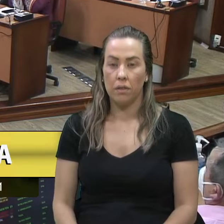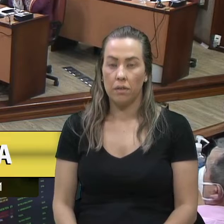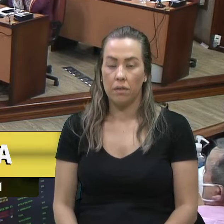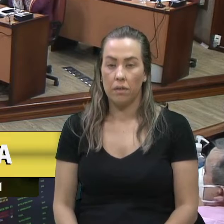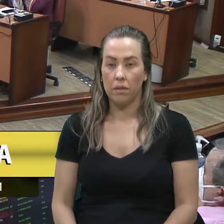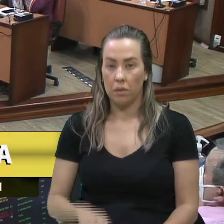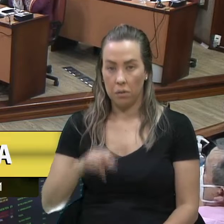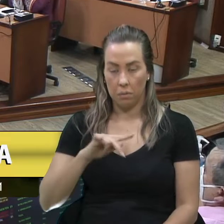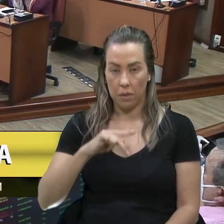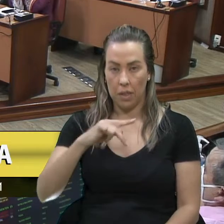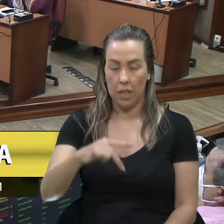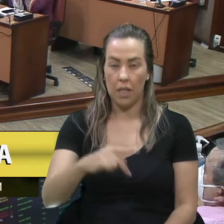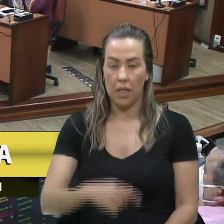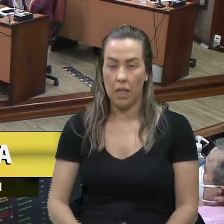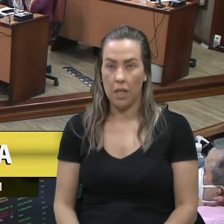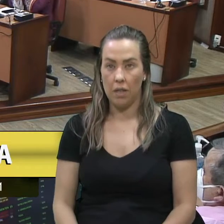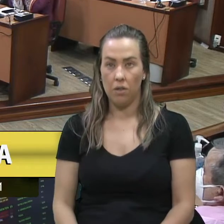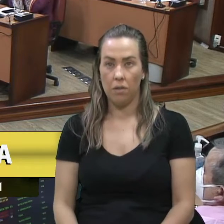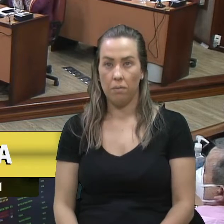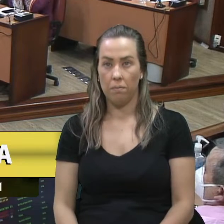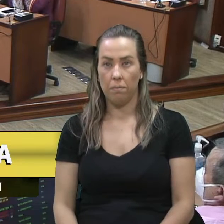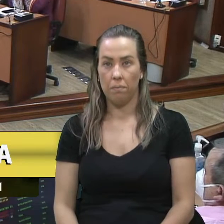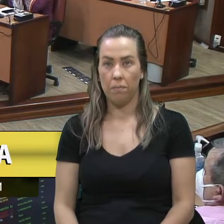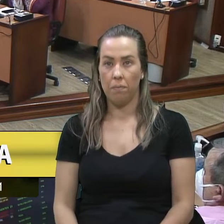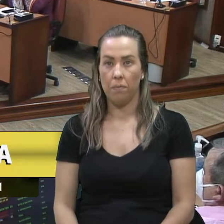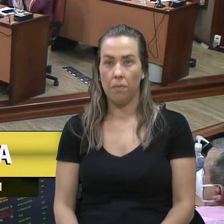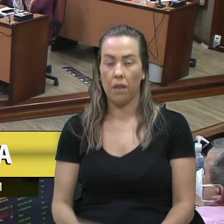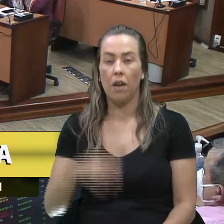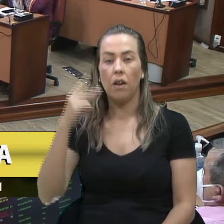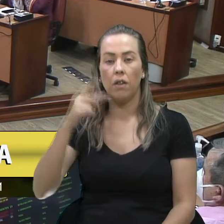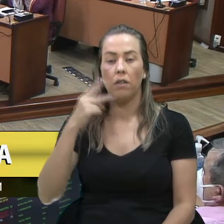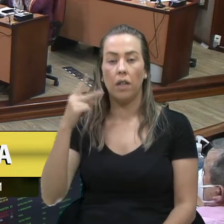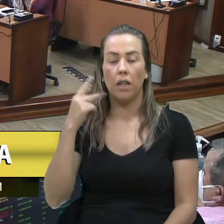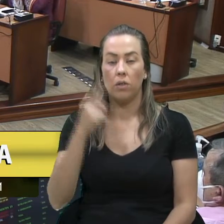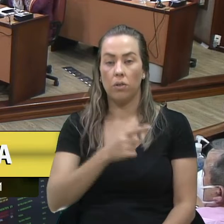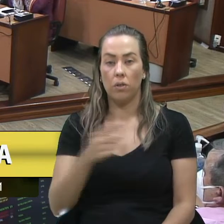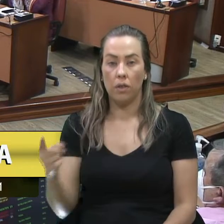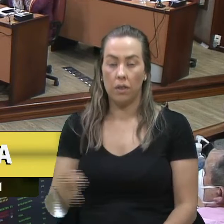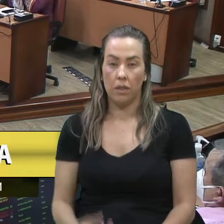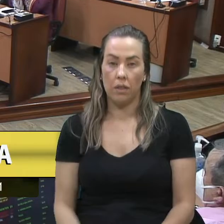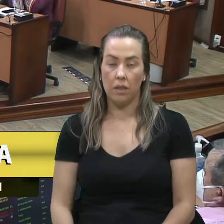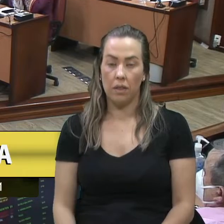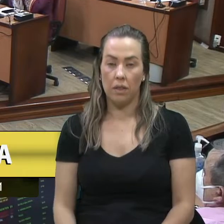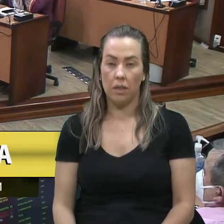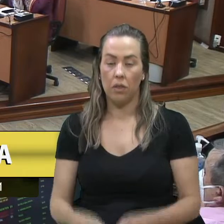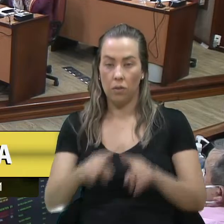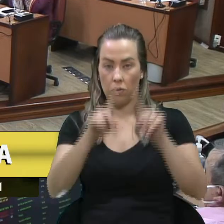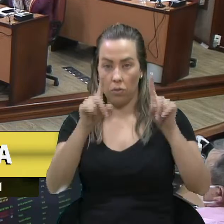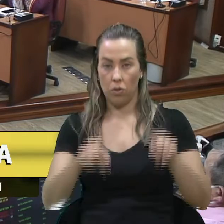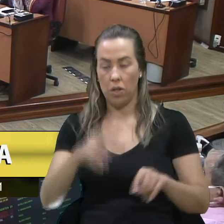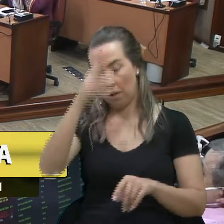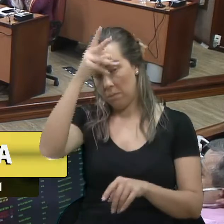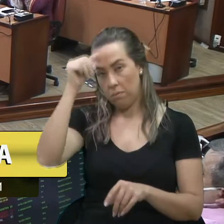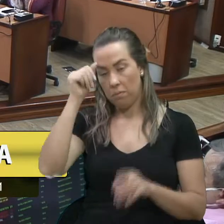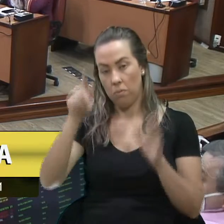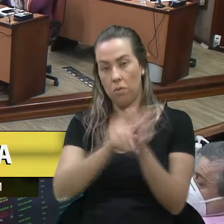Senhor presidente, senhores vereadores, servidores municipais aqui da casa. Para nós,